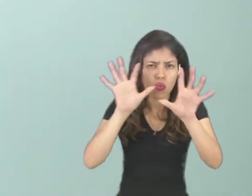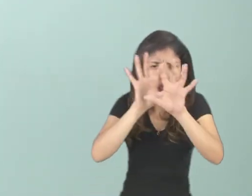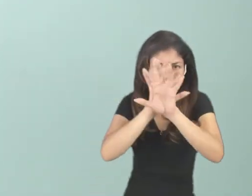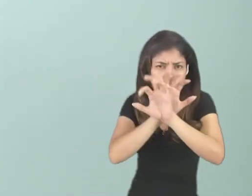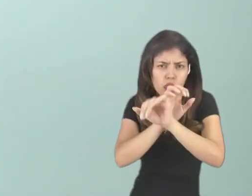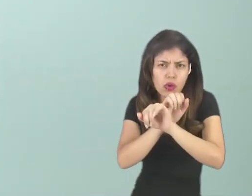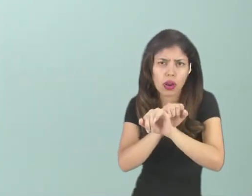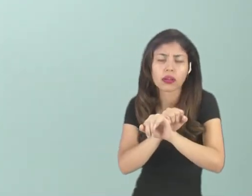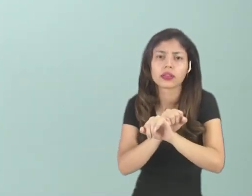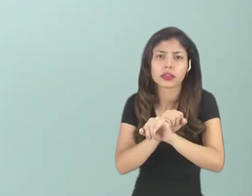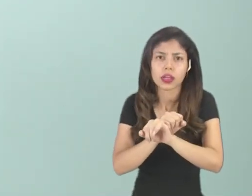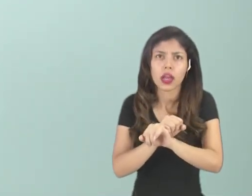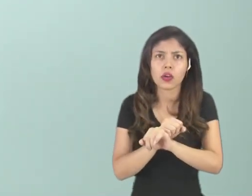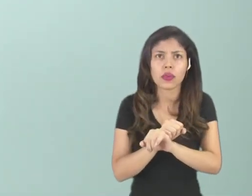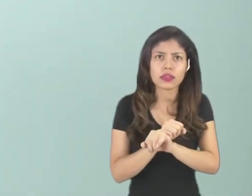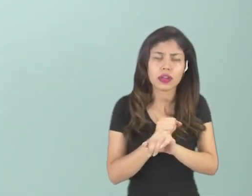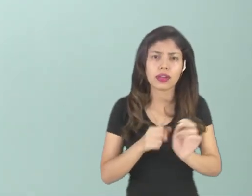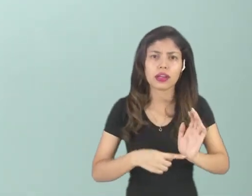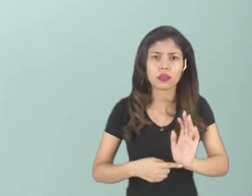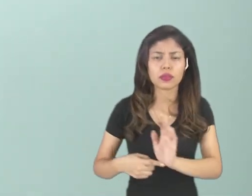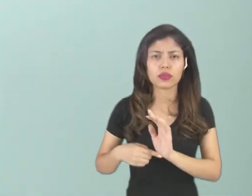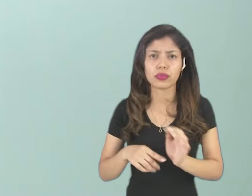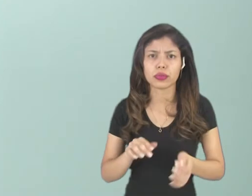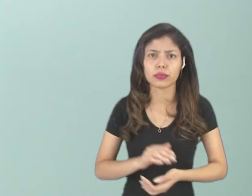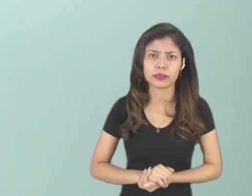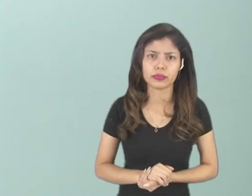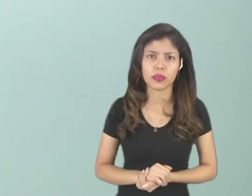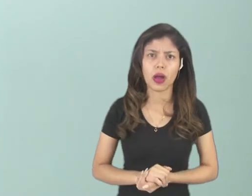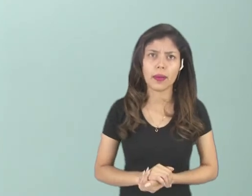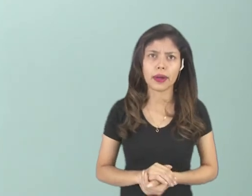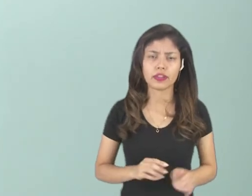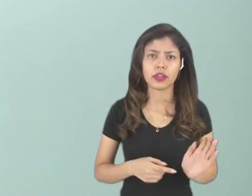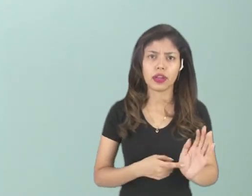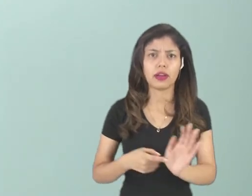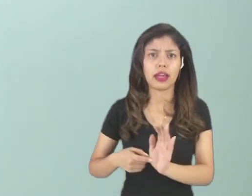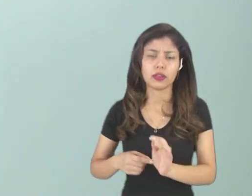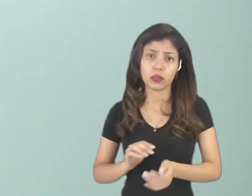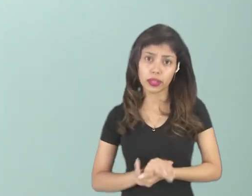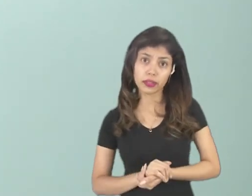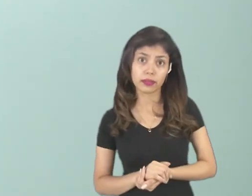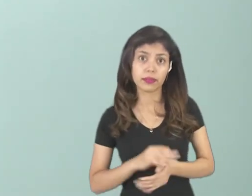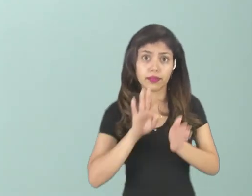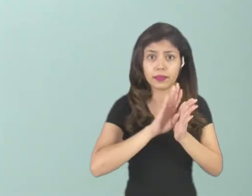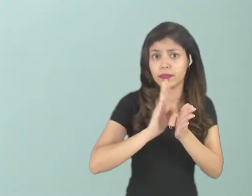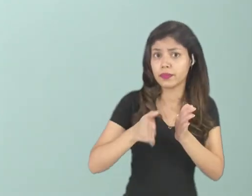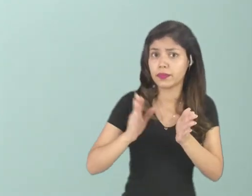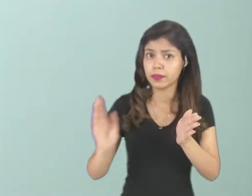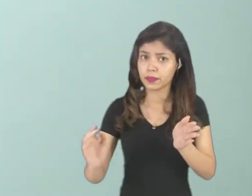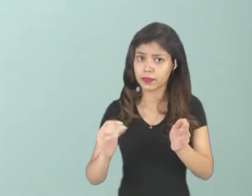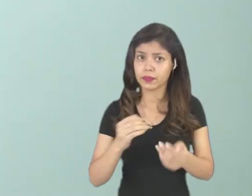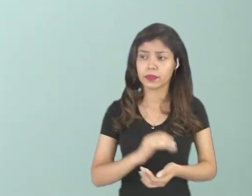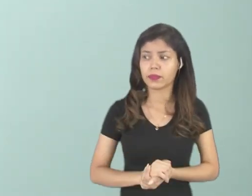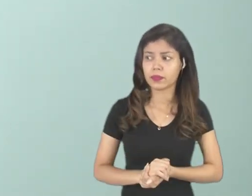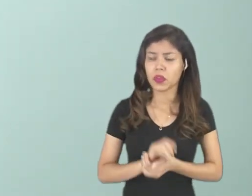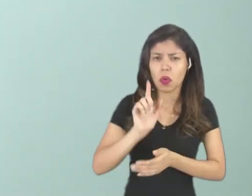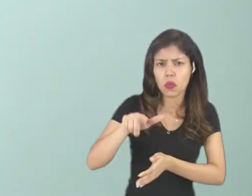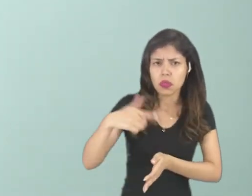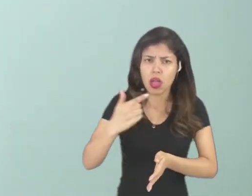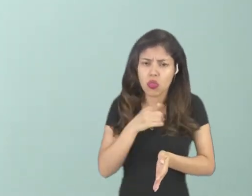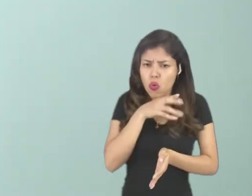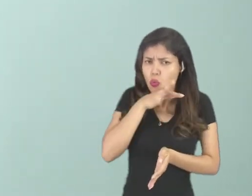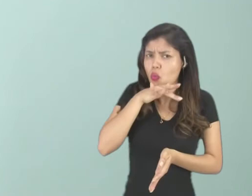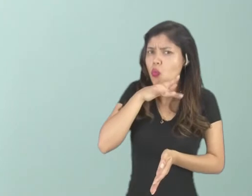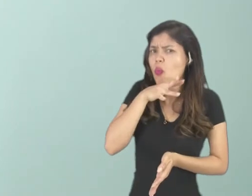obscuro, né? Ele vai usar mais essa parte da morte, né? Mais da podridão em si,